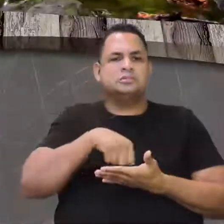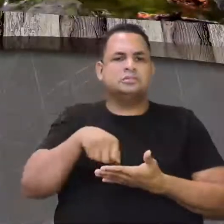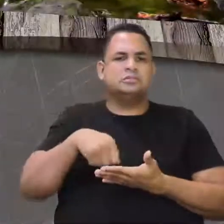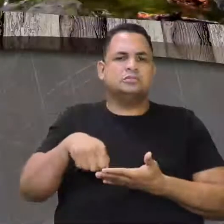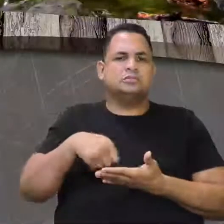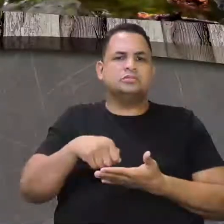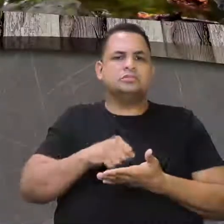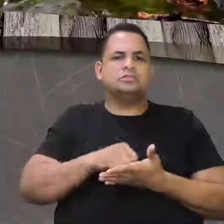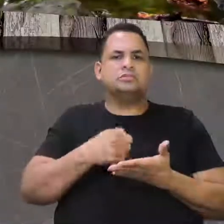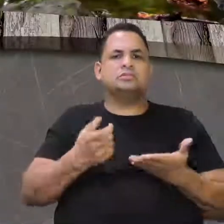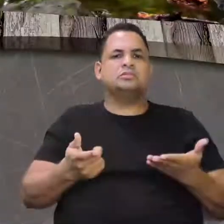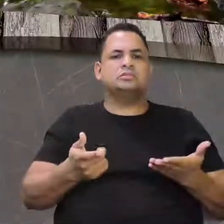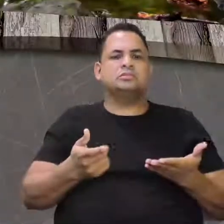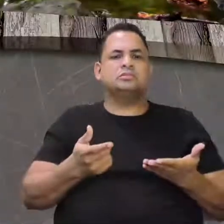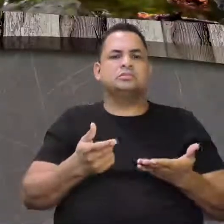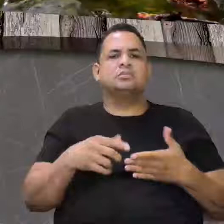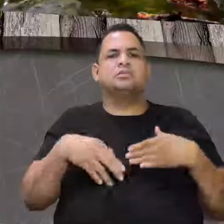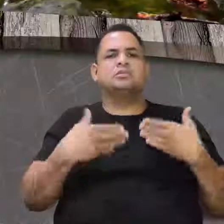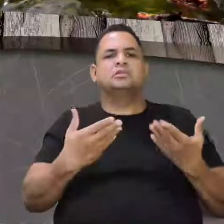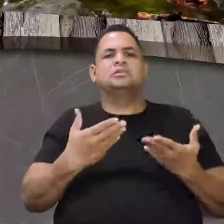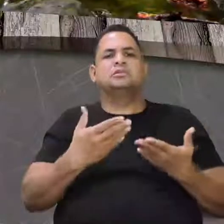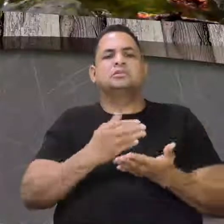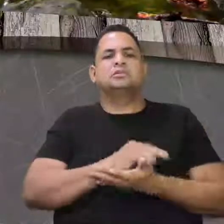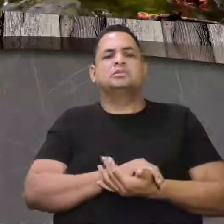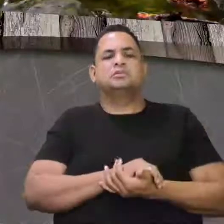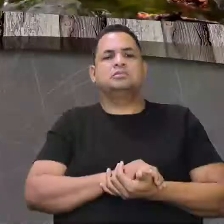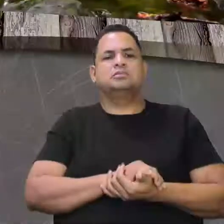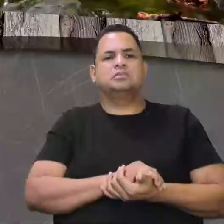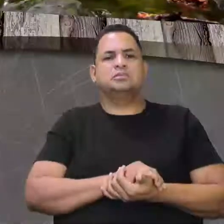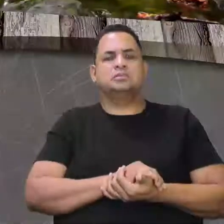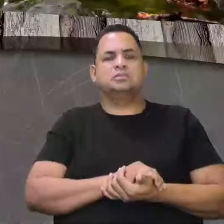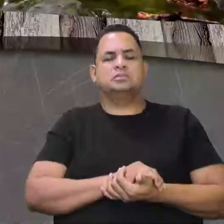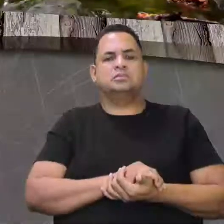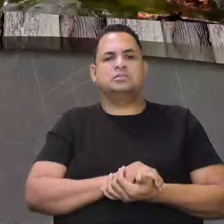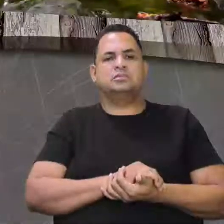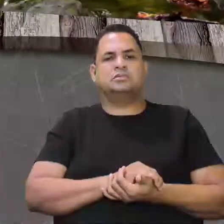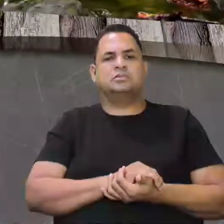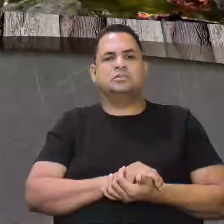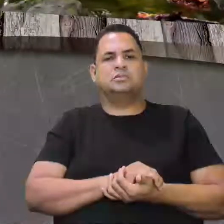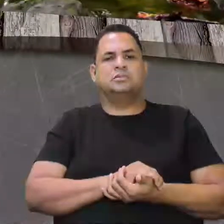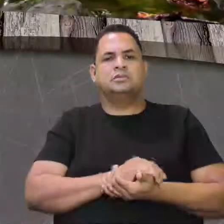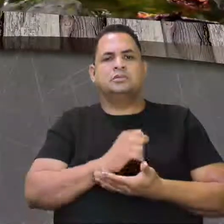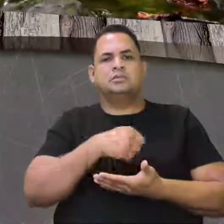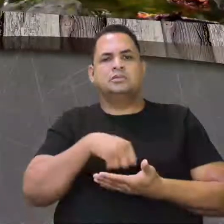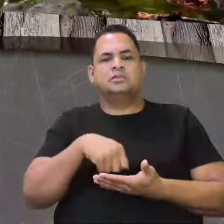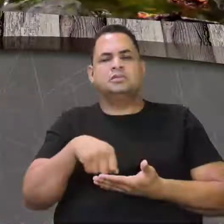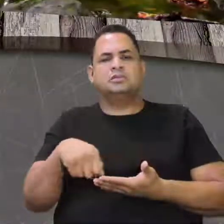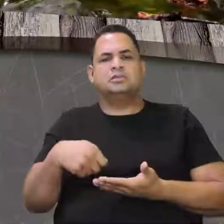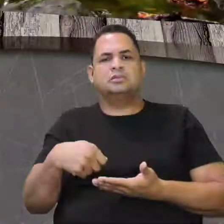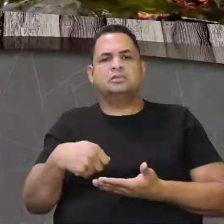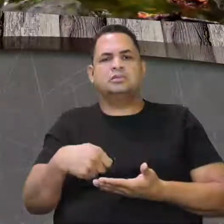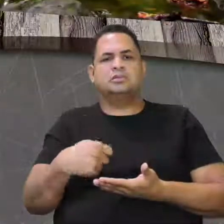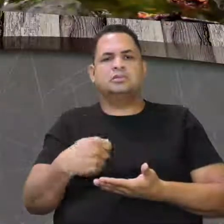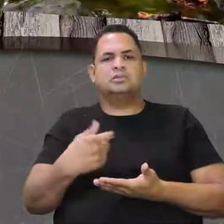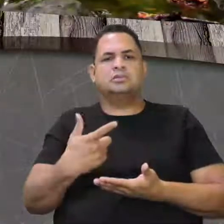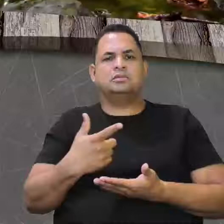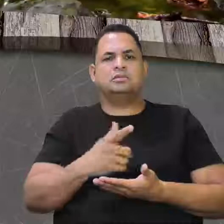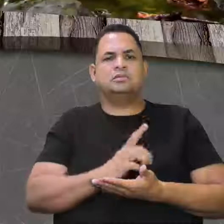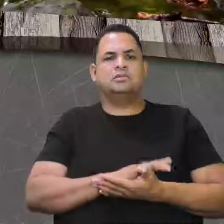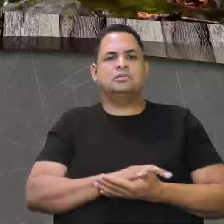anotando e vai registrando e aquilo ali, ele vai, escreve alguma coisa,